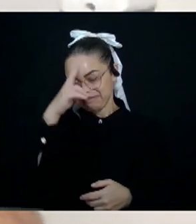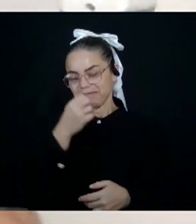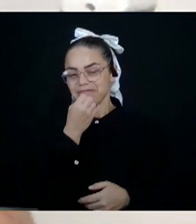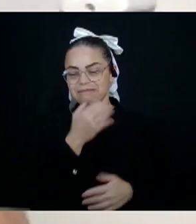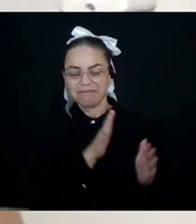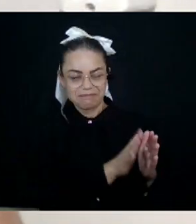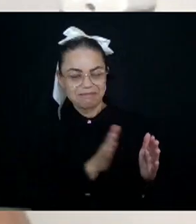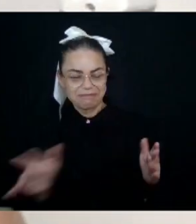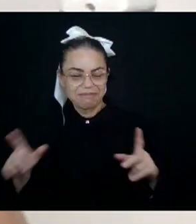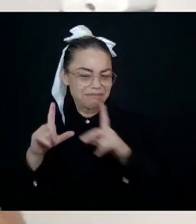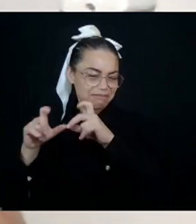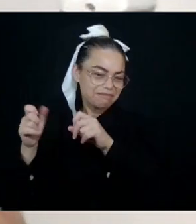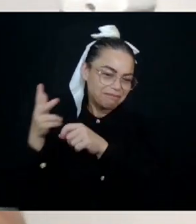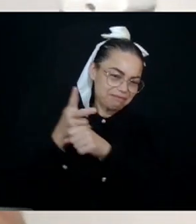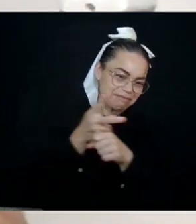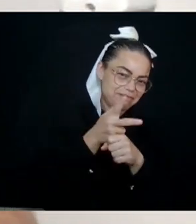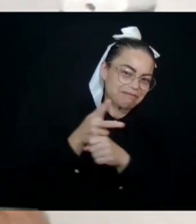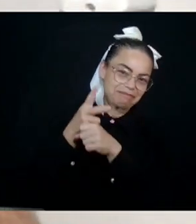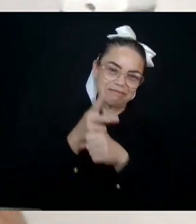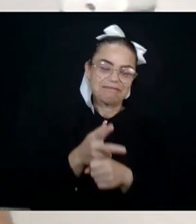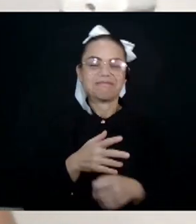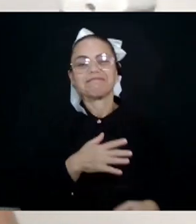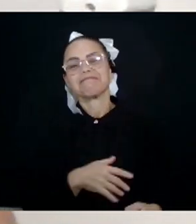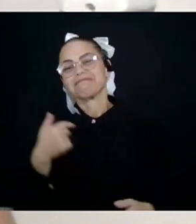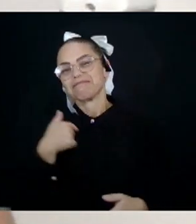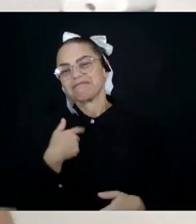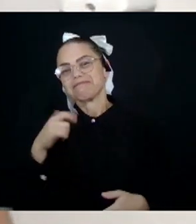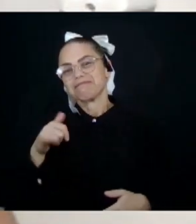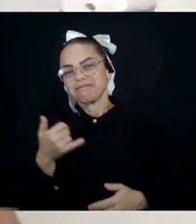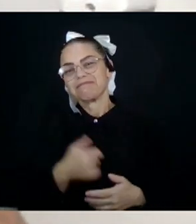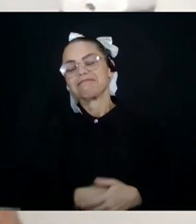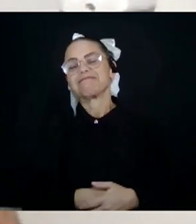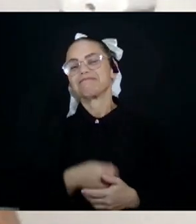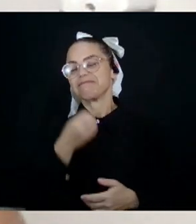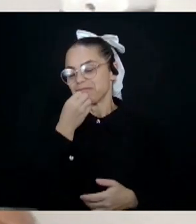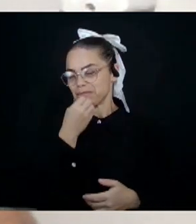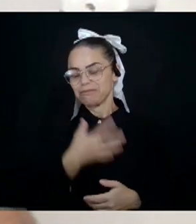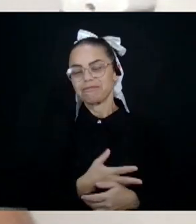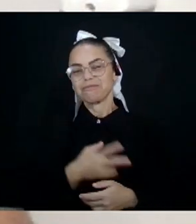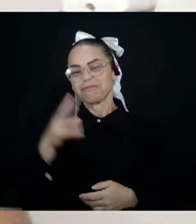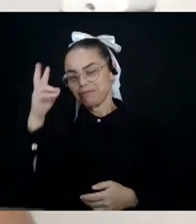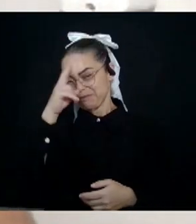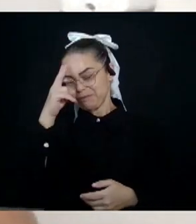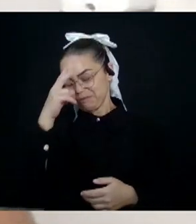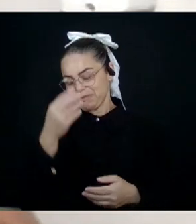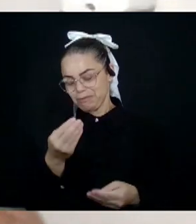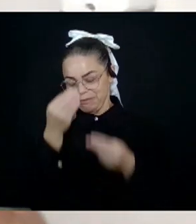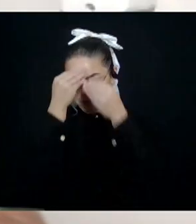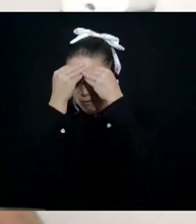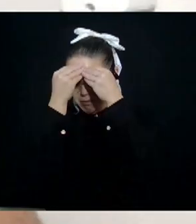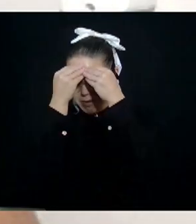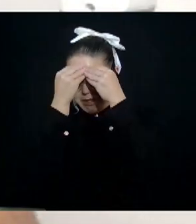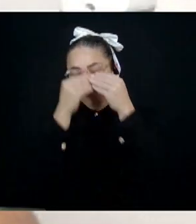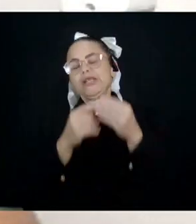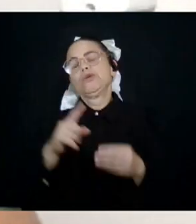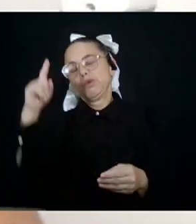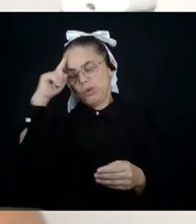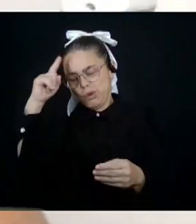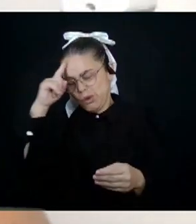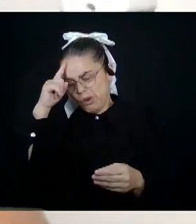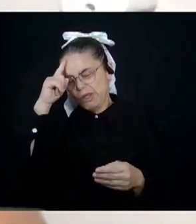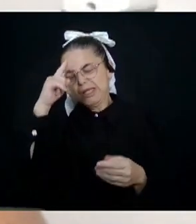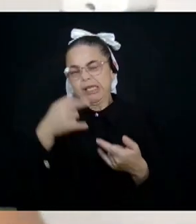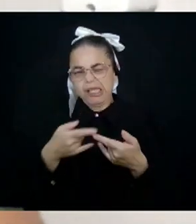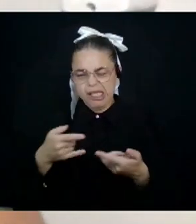vídeos, e isso acaba fazendo com que eu leve lembranças boas daquele lugar. Lógico, tem a rotina, tem os boletos que a gente tem que pagar todo